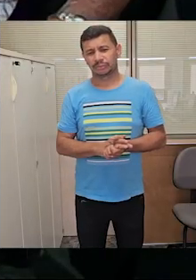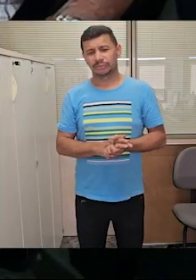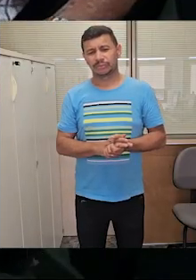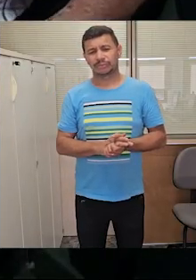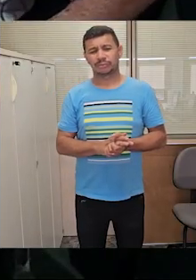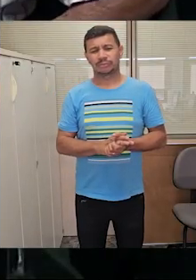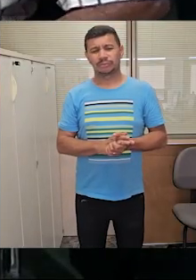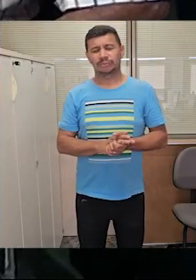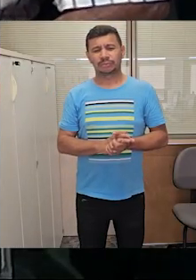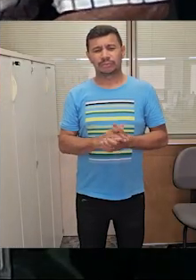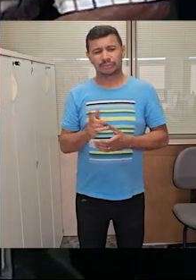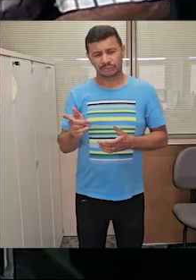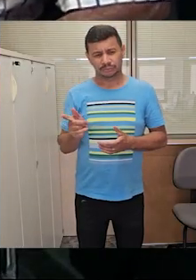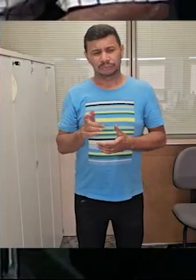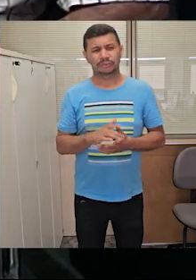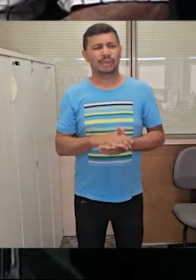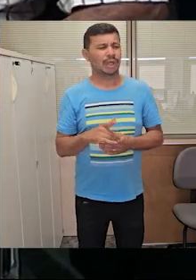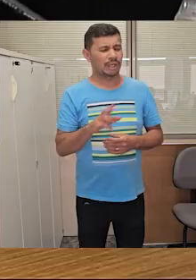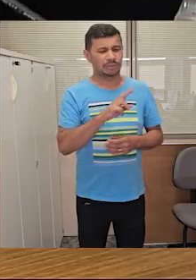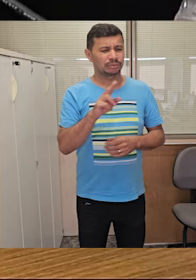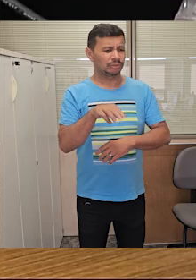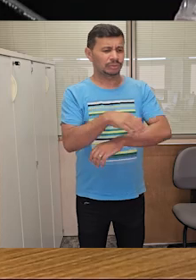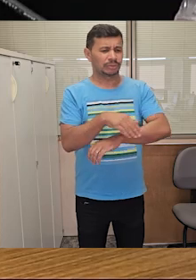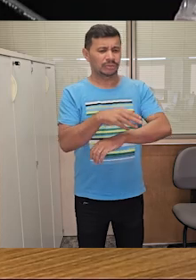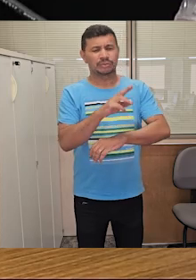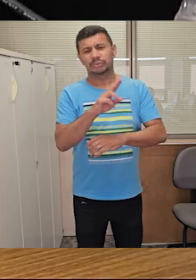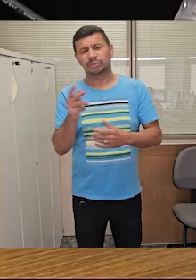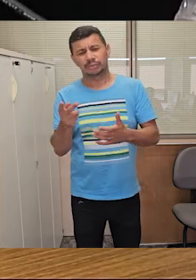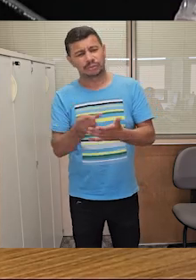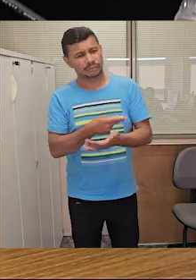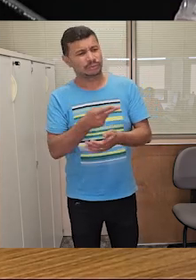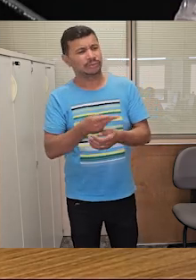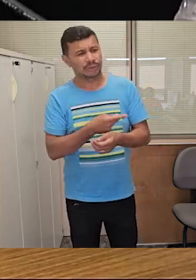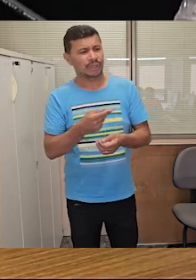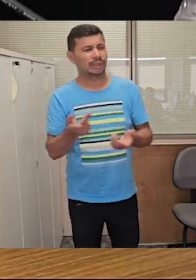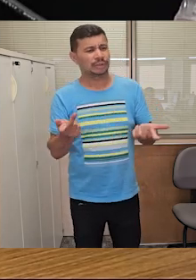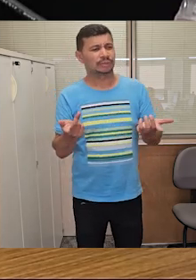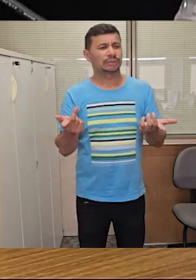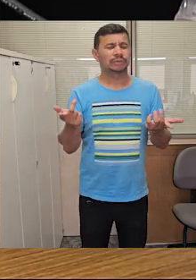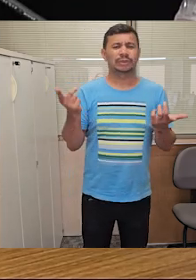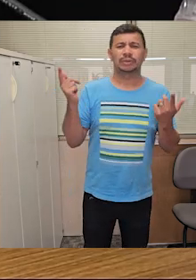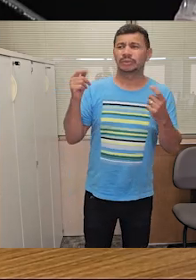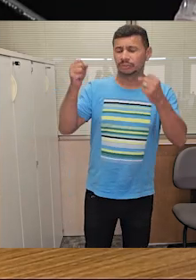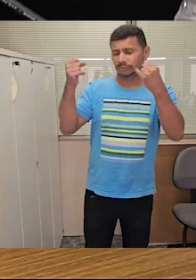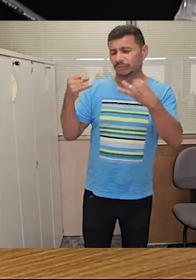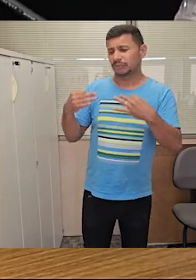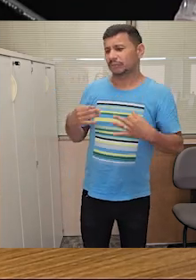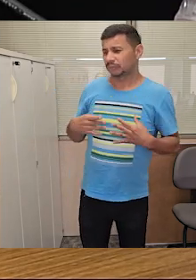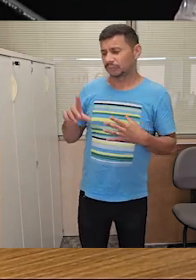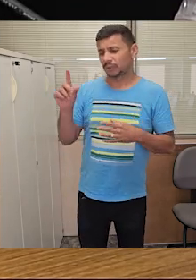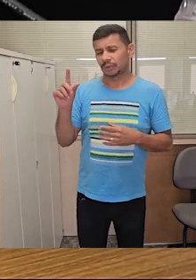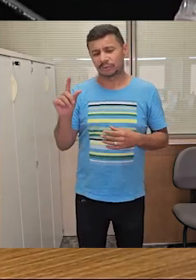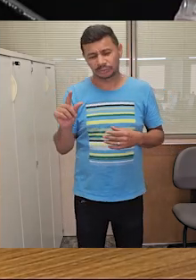Você escapou dando o nome errado. Agora, Roque, assim, para a gente falar um pouco,